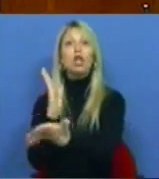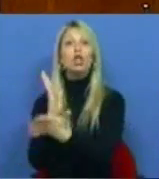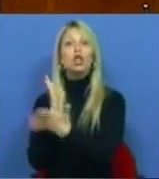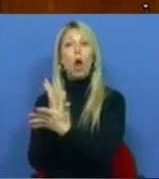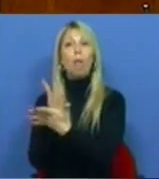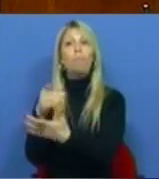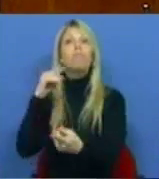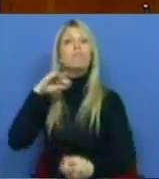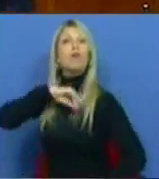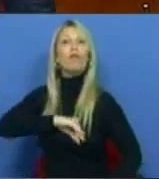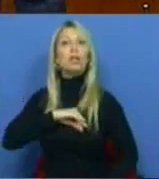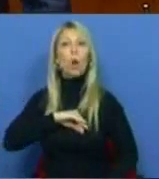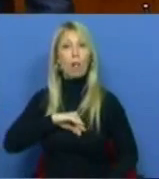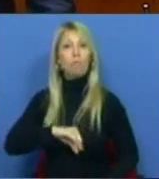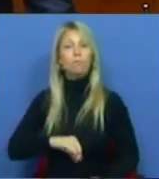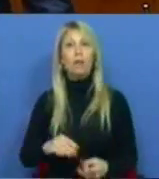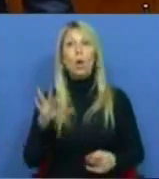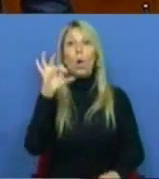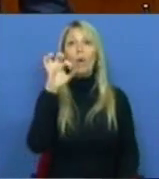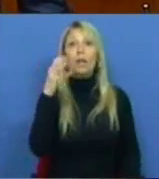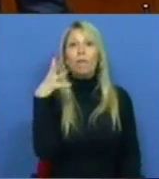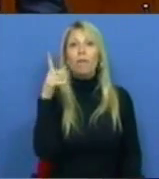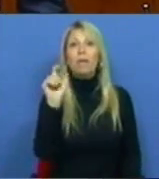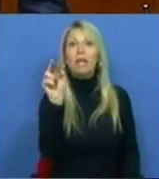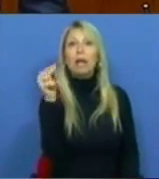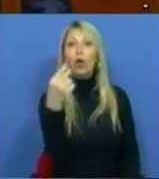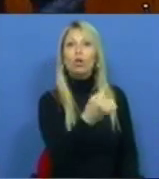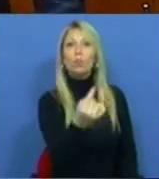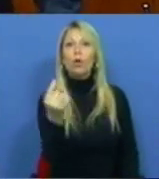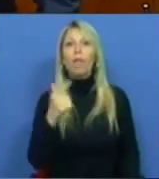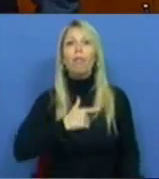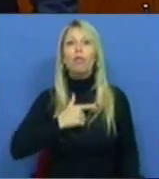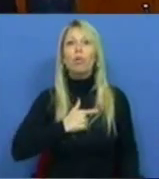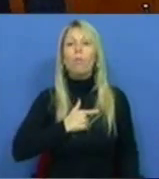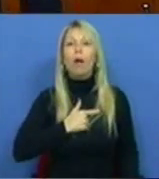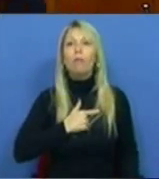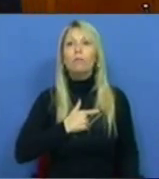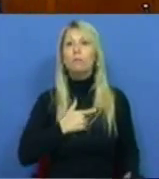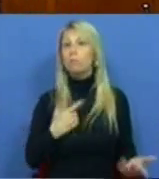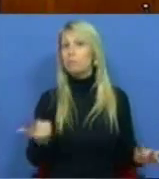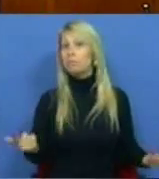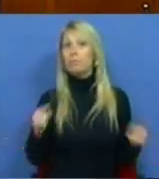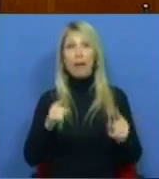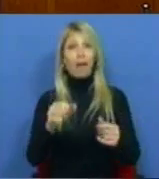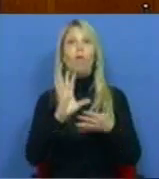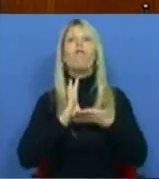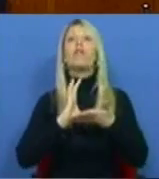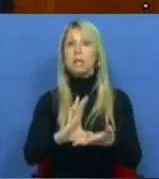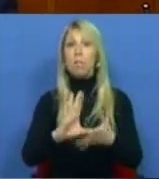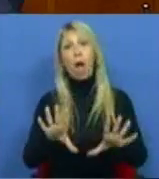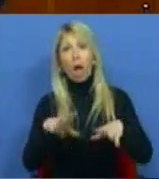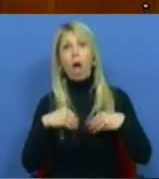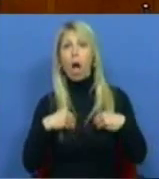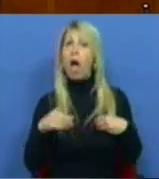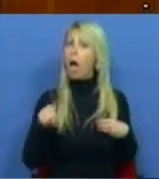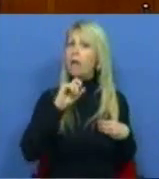escolas profissionais. 80.000 euros por turma. Isso é um financiamento aceitável.